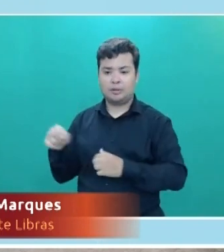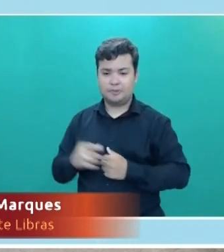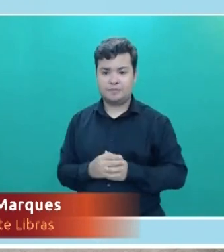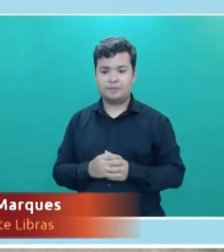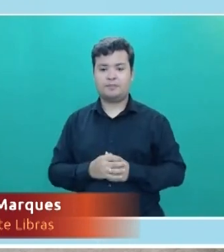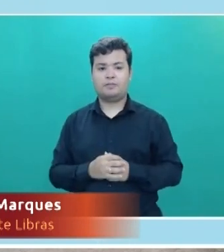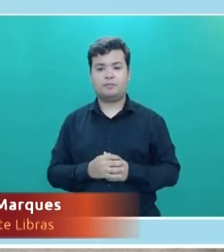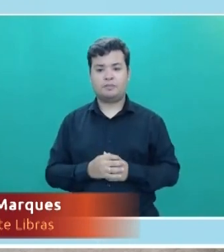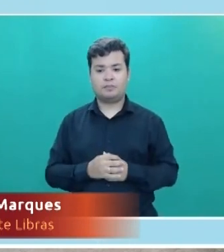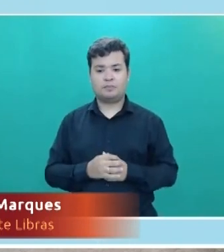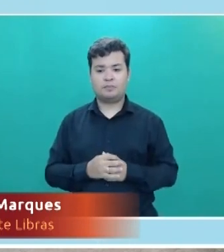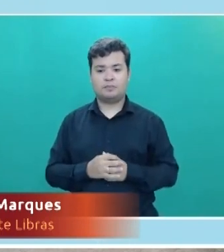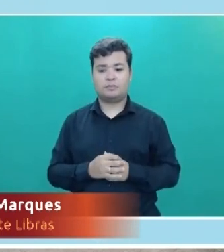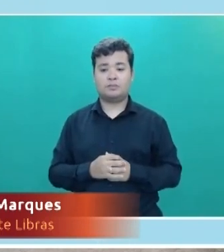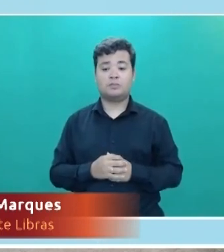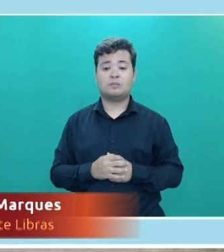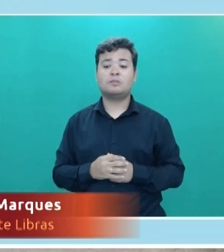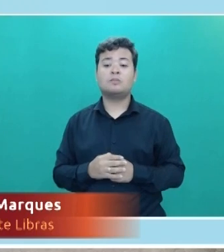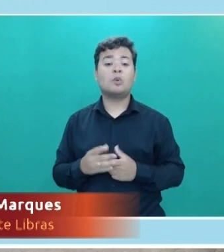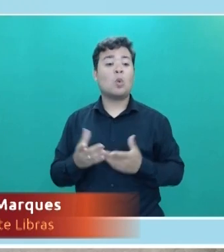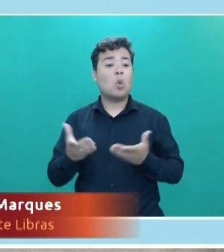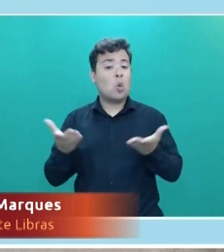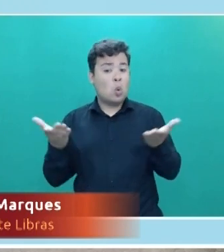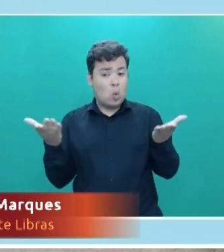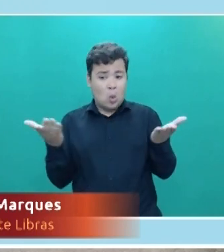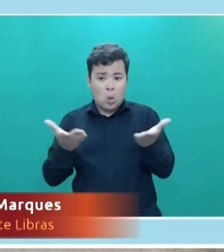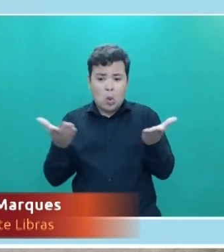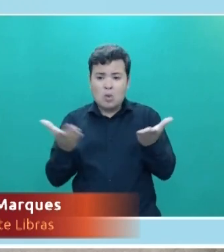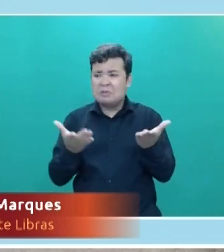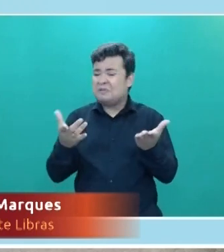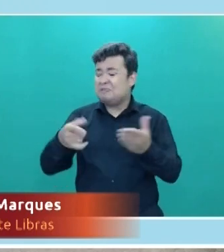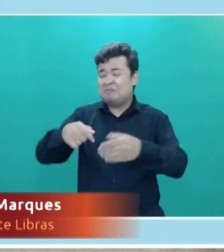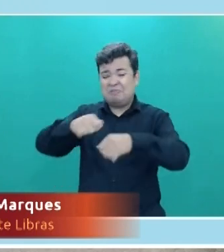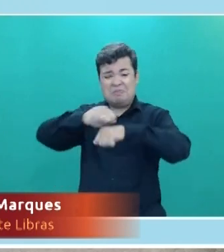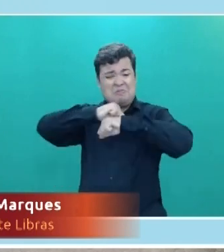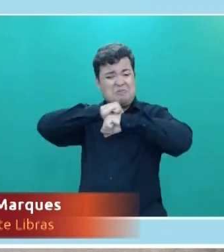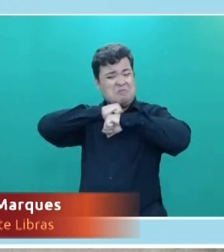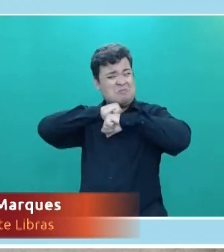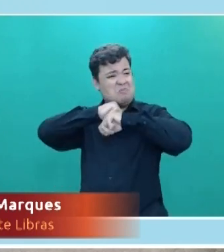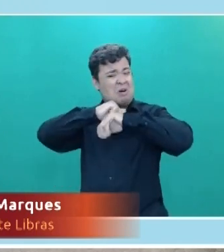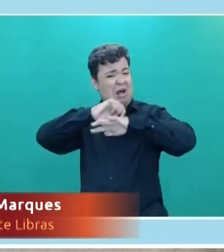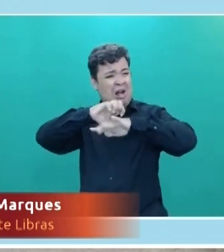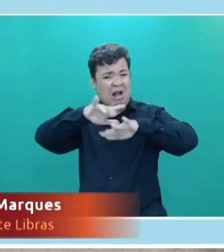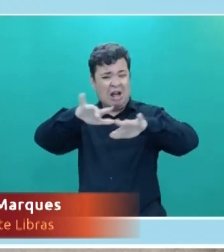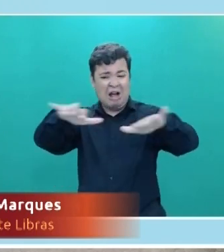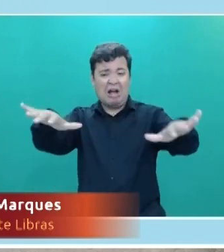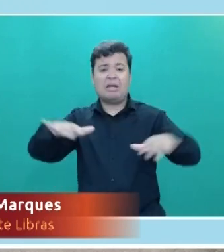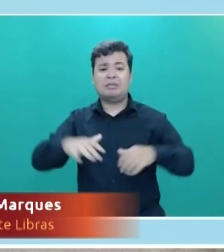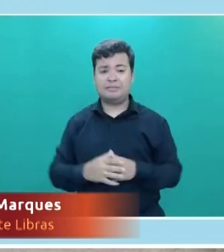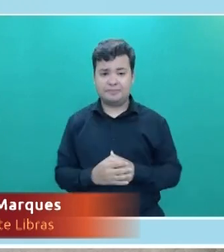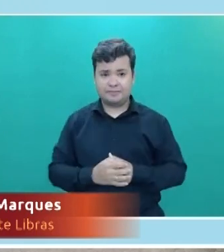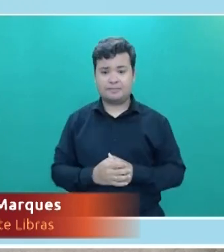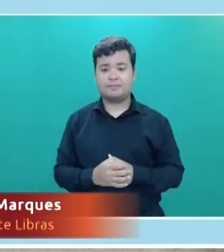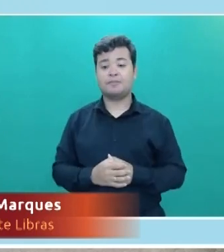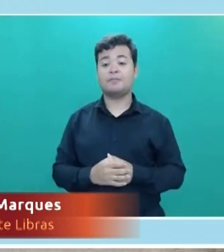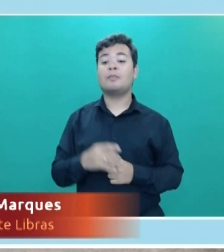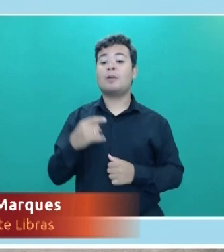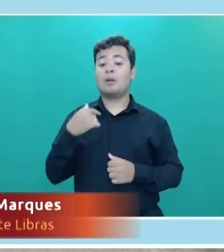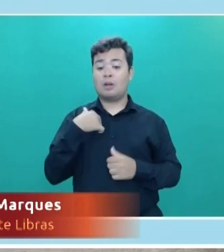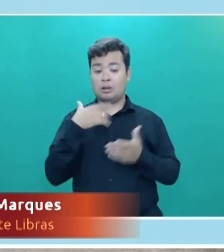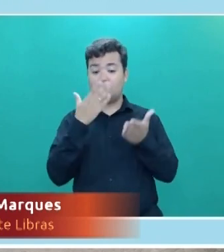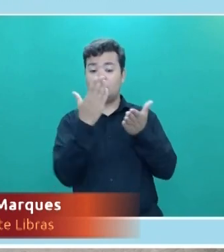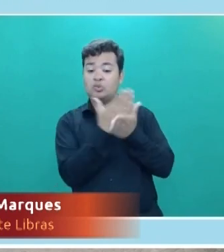Então, hoje está totalmente disseminado. Isso eu venho repetindo desde quando eu lancei meu primeiro livro. Né? Eu